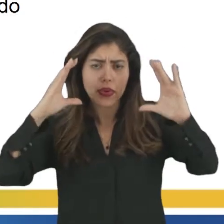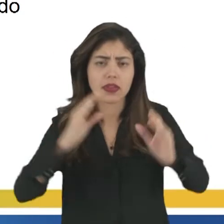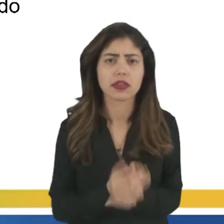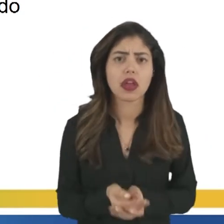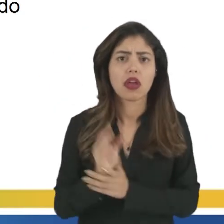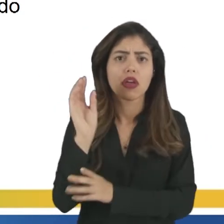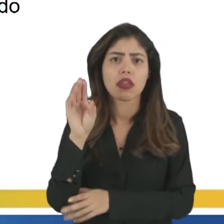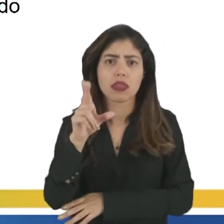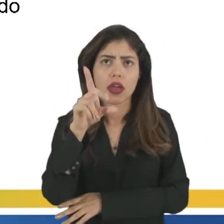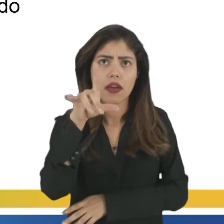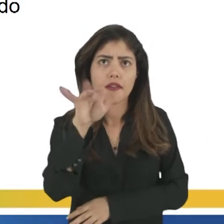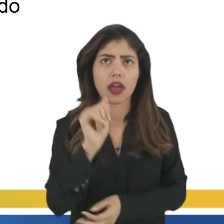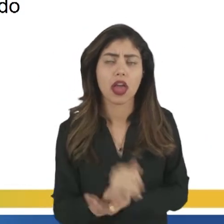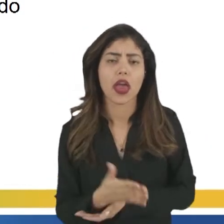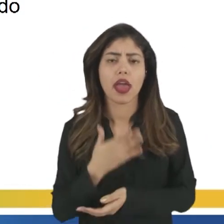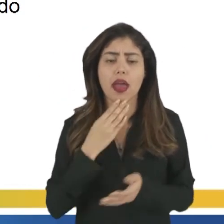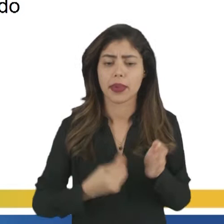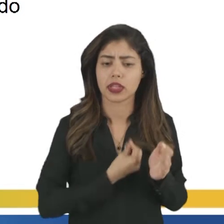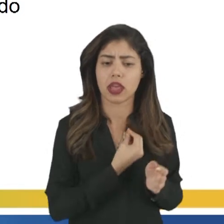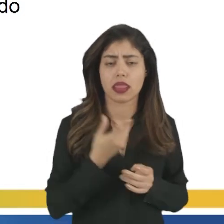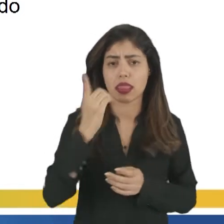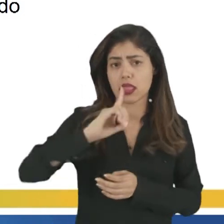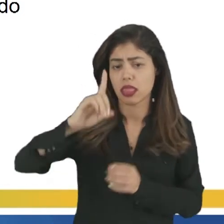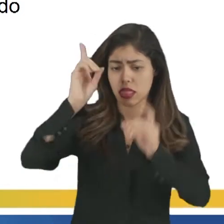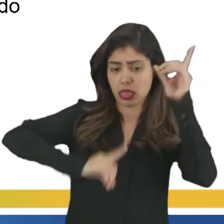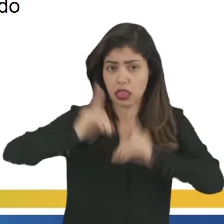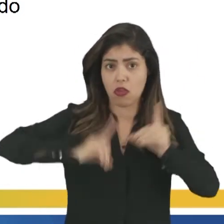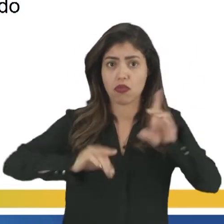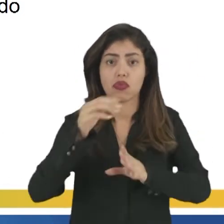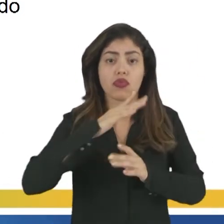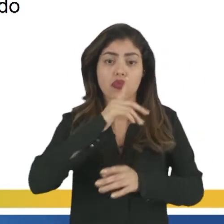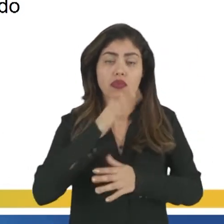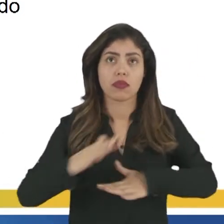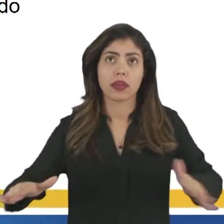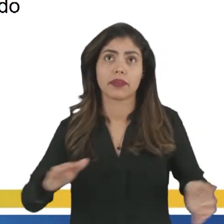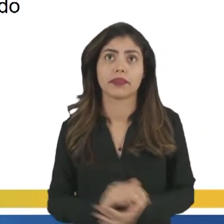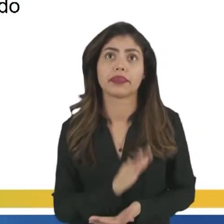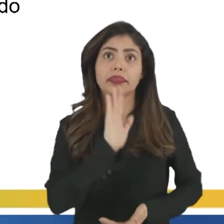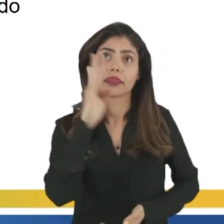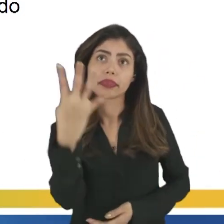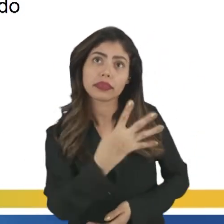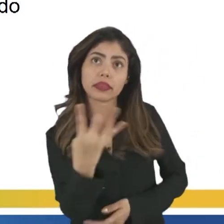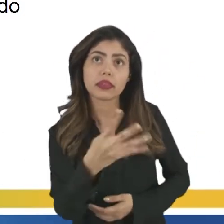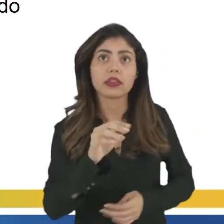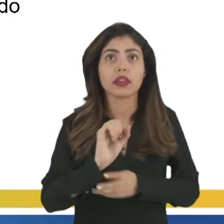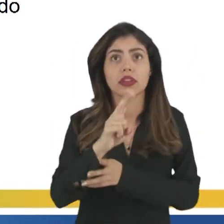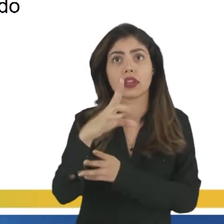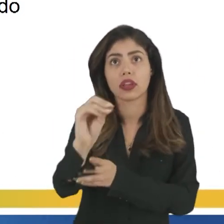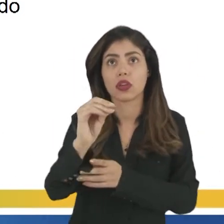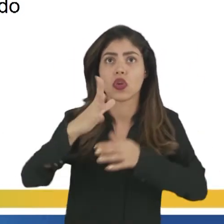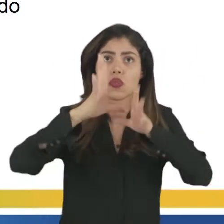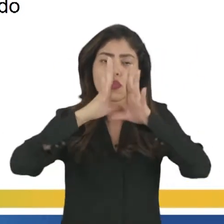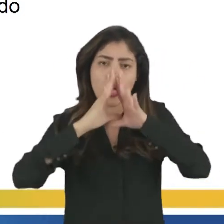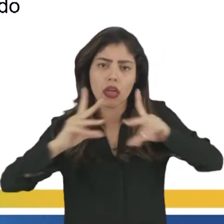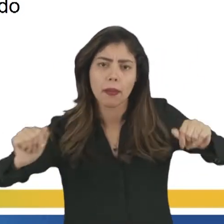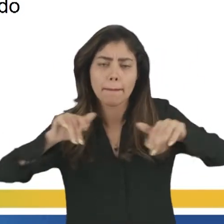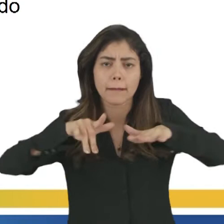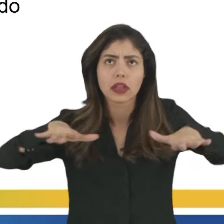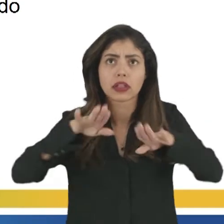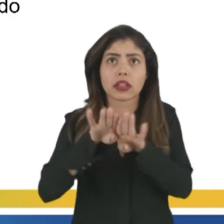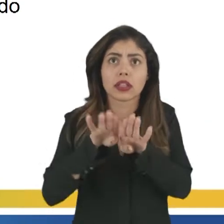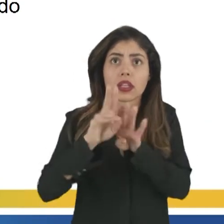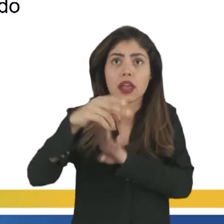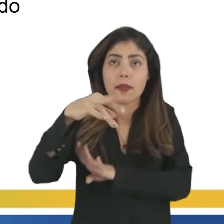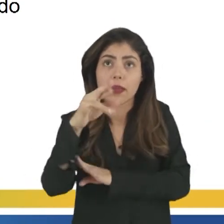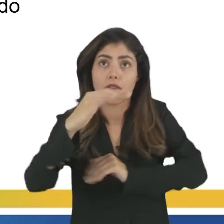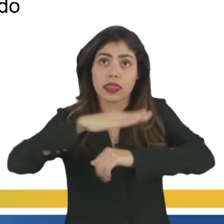mares. Né? Secos e molhados. As mercadorias transportadas pelas galés, tecidos, cobre, papiro,